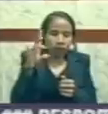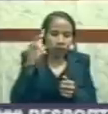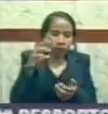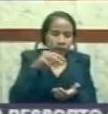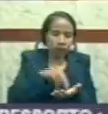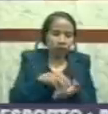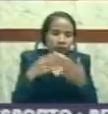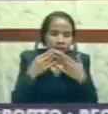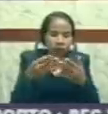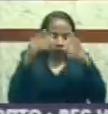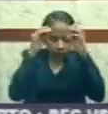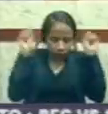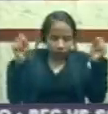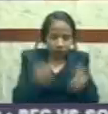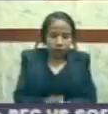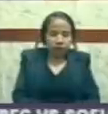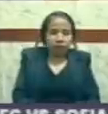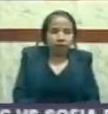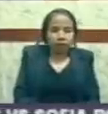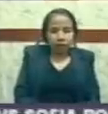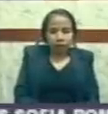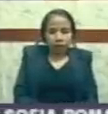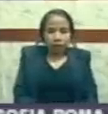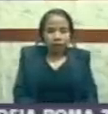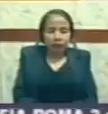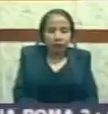127 milhões. Obrigada, Sr. Presidente.